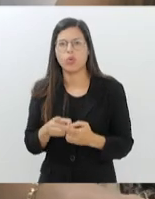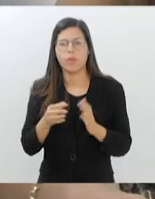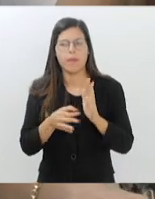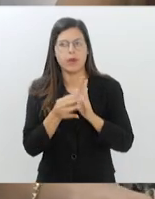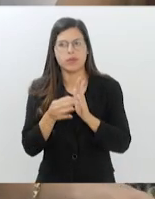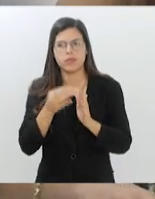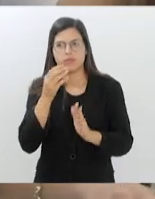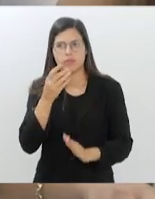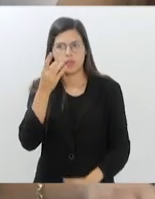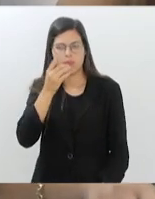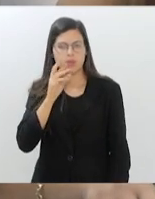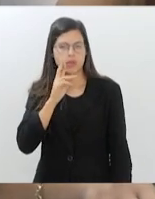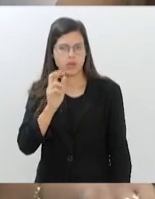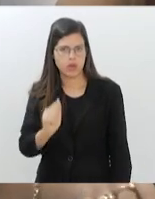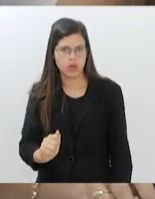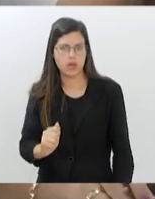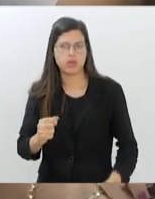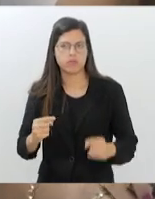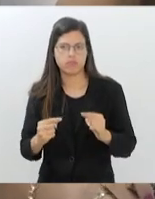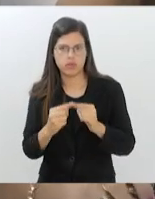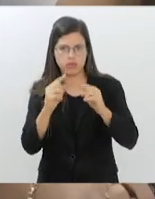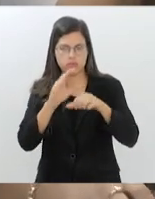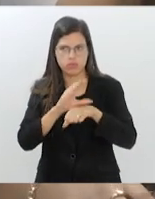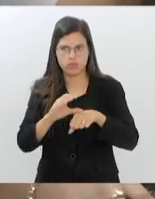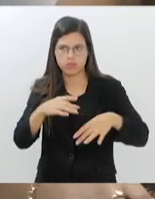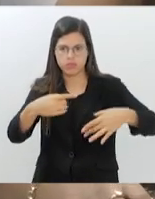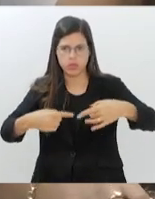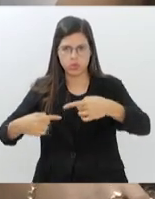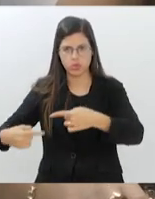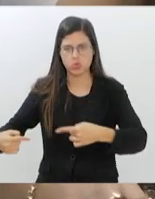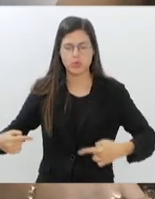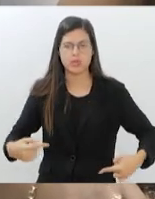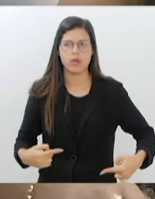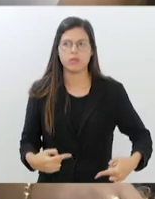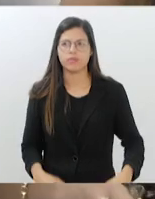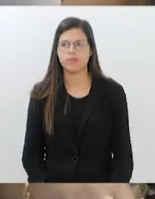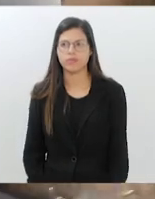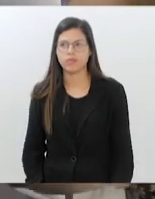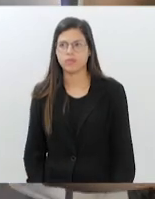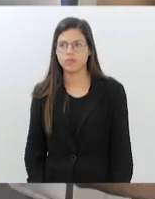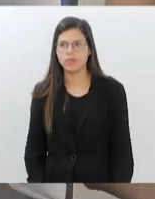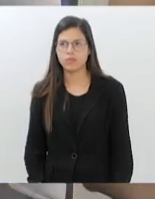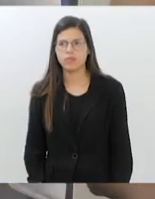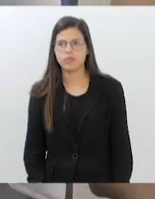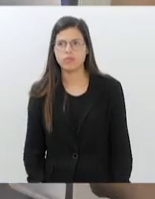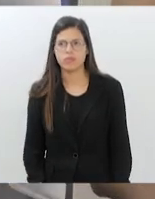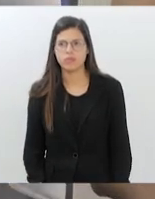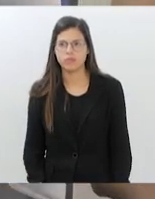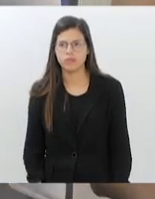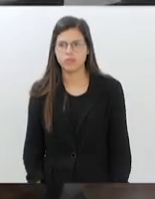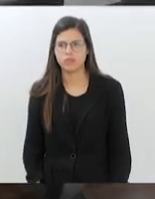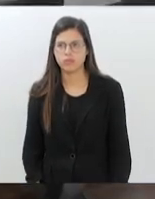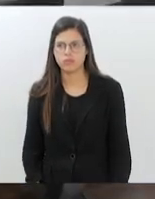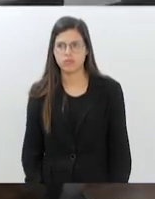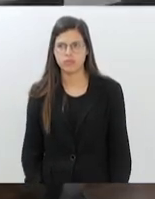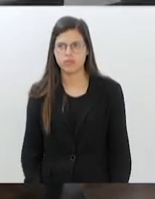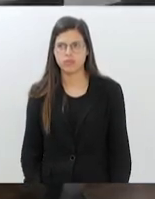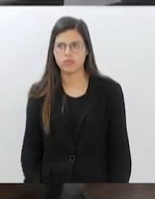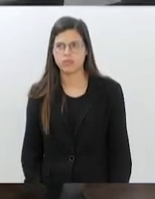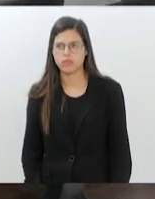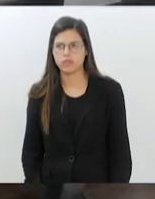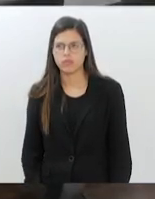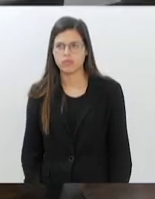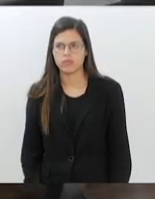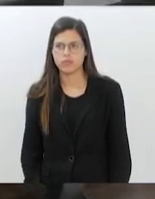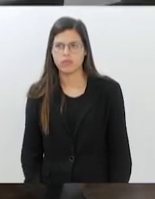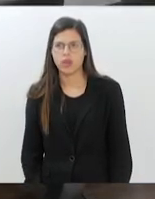pela constitucionalidade em discussão com emenda é que